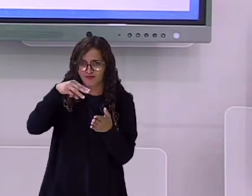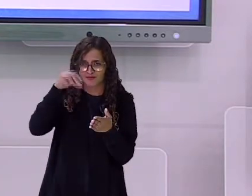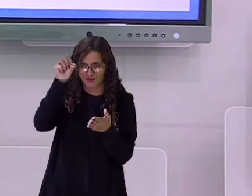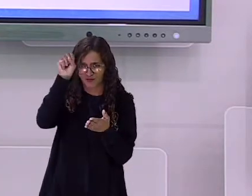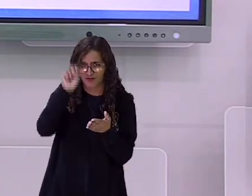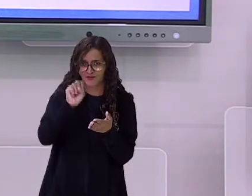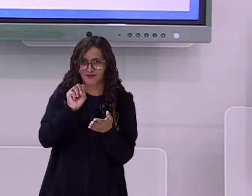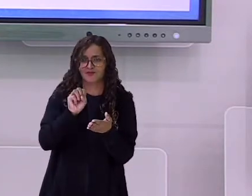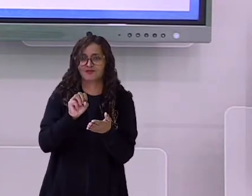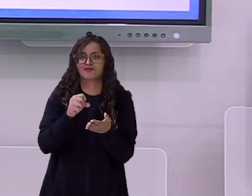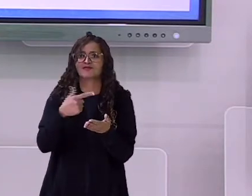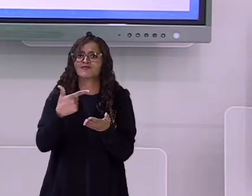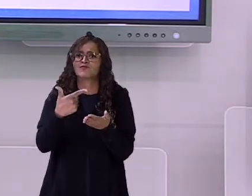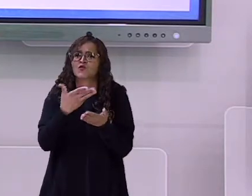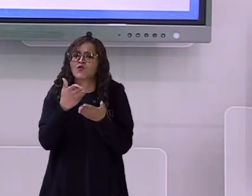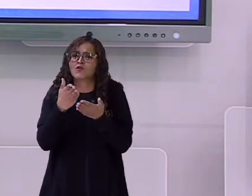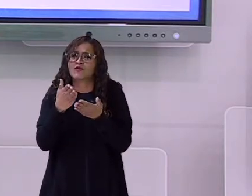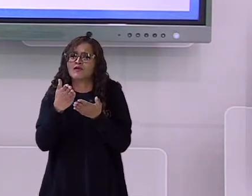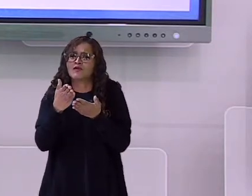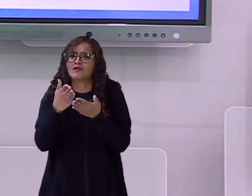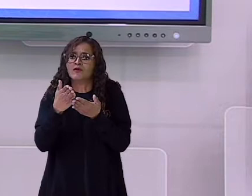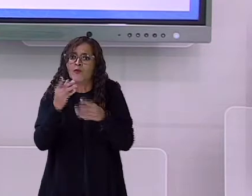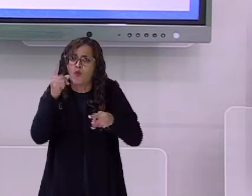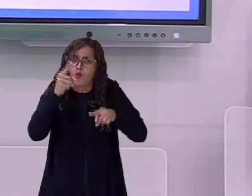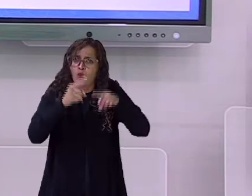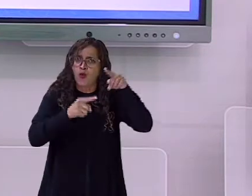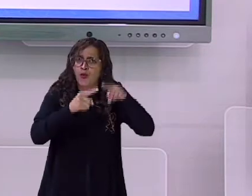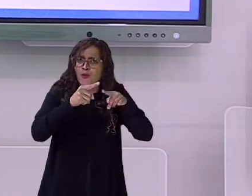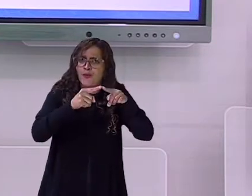conhece algum instrumento de corda?